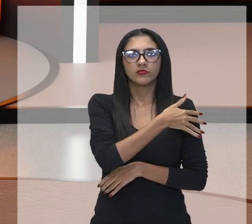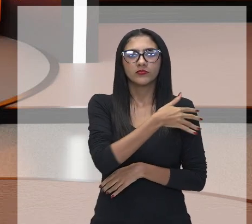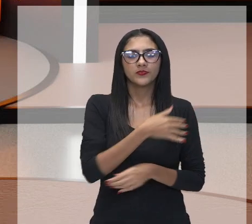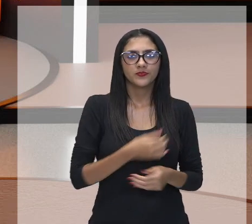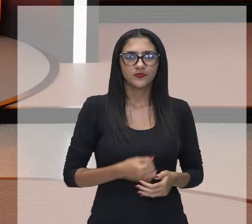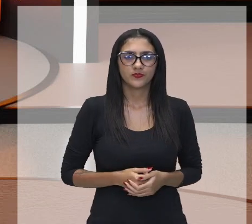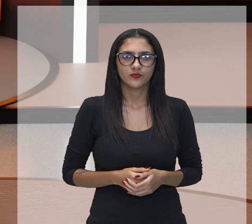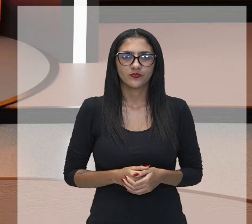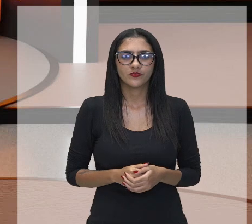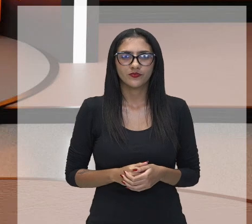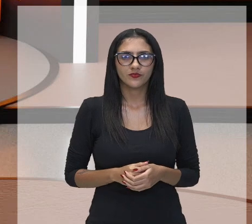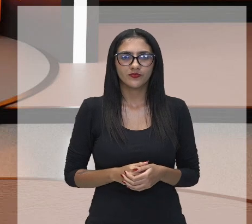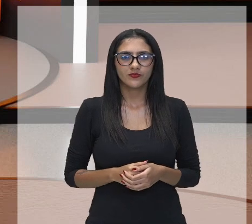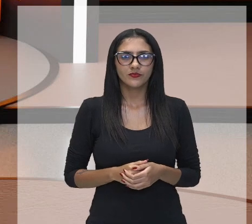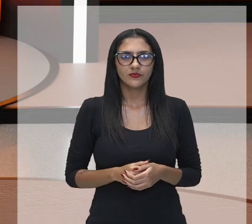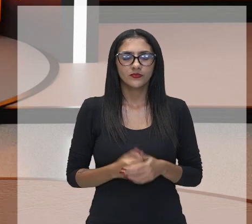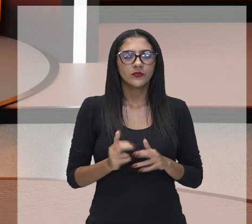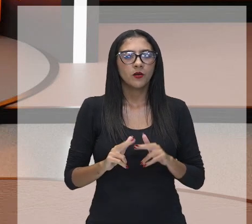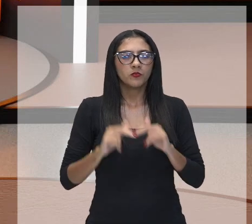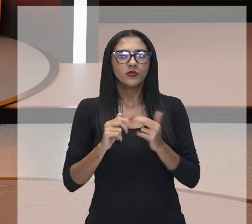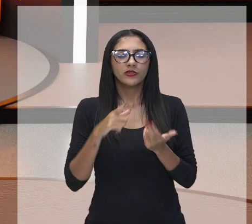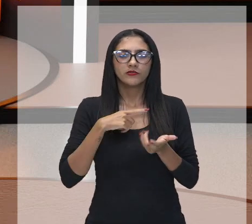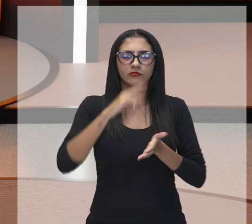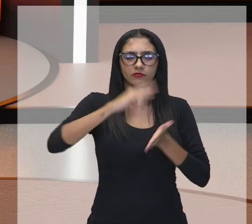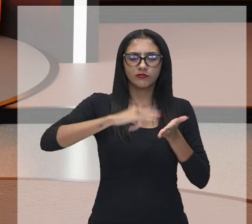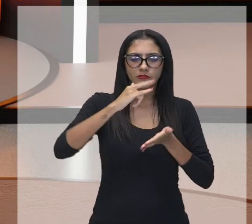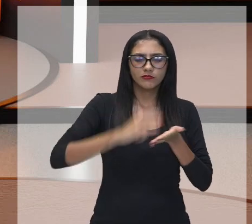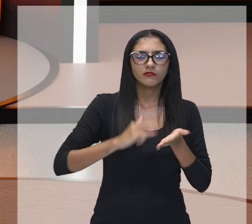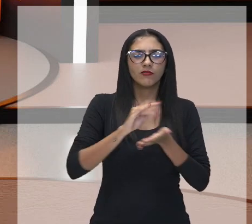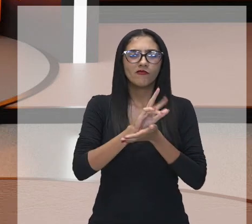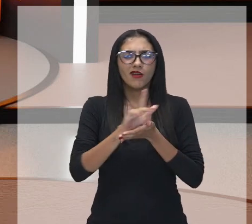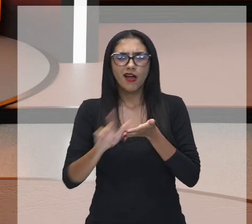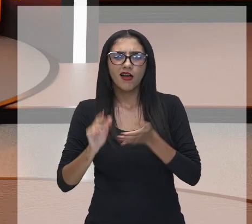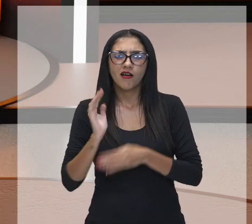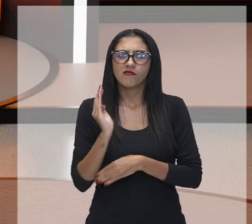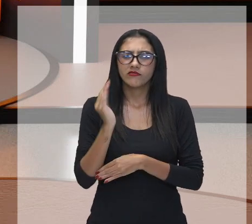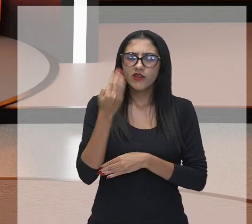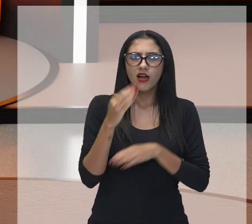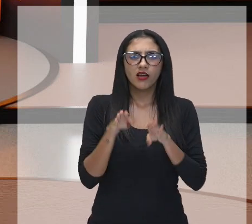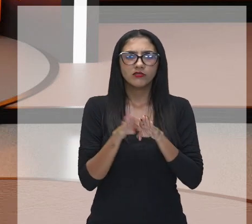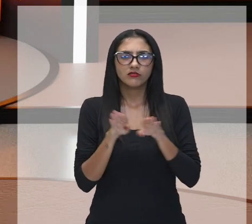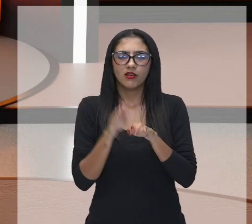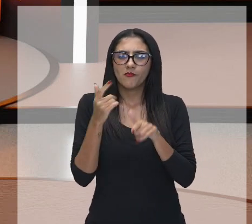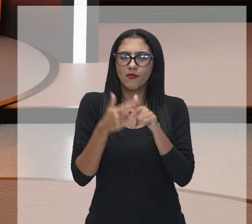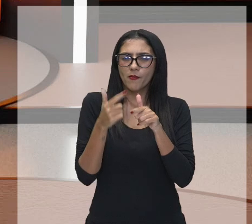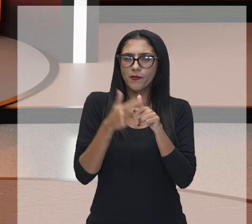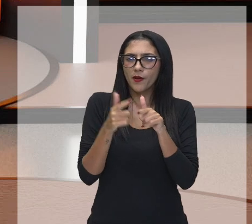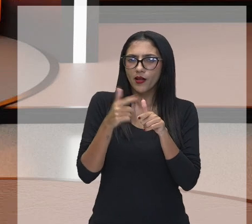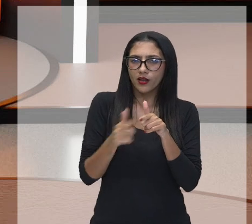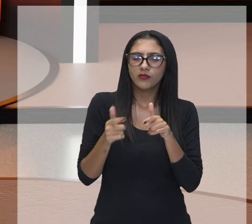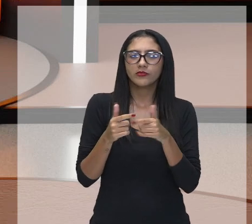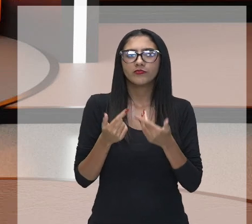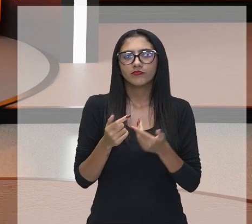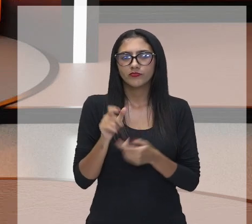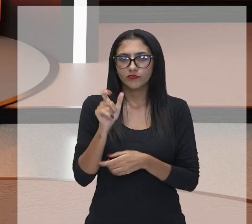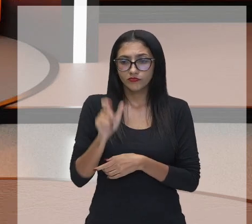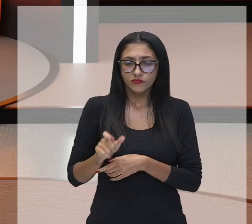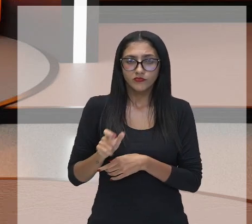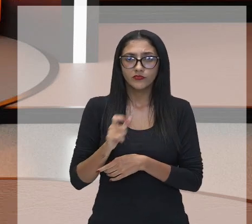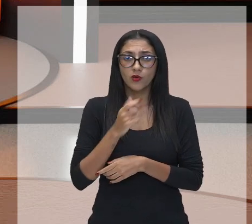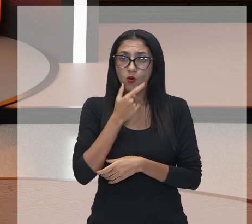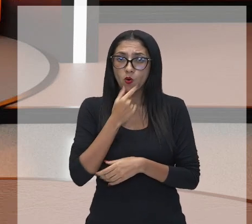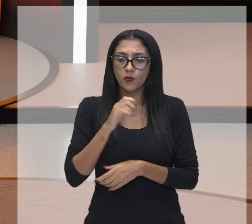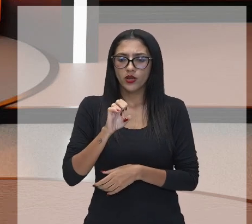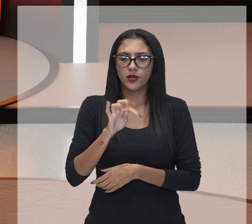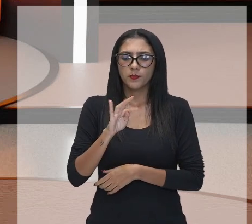por conta dessas cartas falsas, por conta dessa instabilidade, Epitácio Pessoa, que era o presidente na